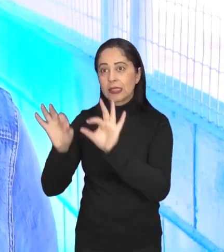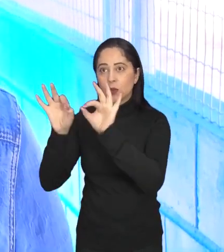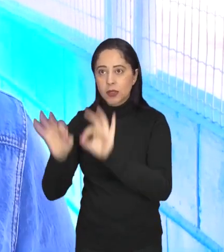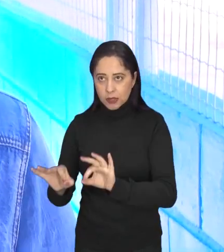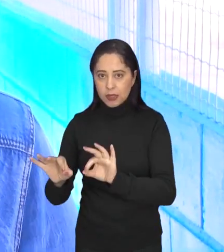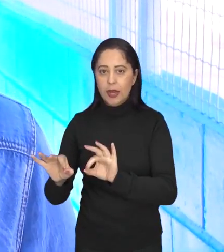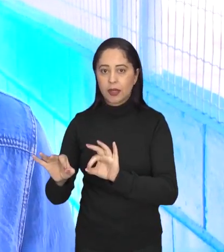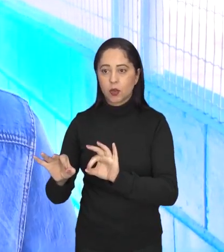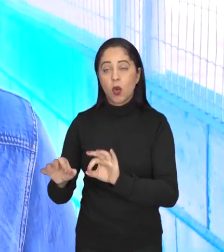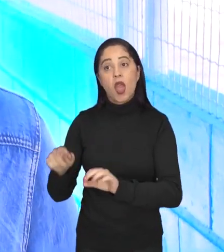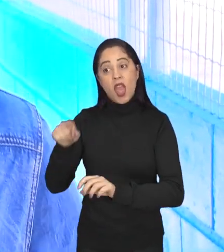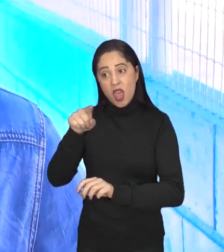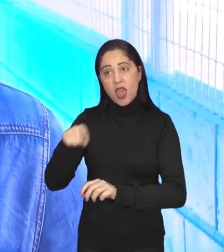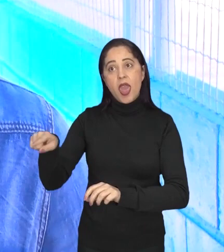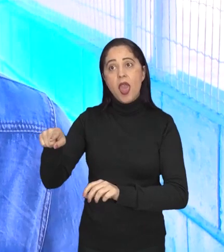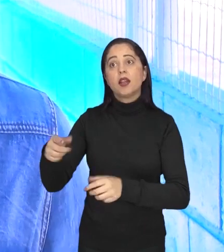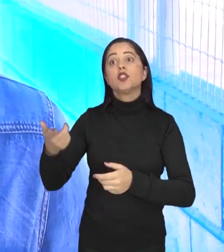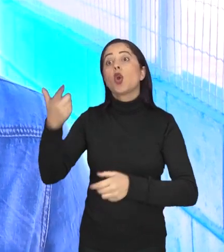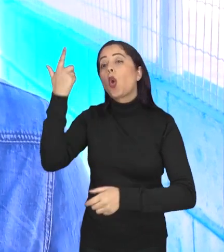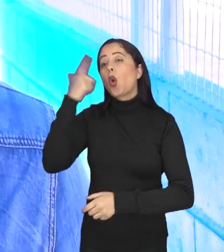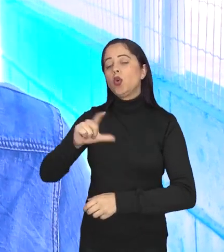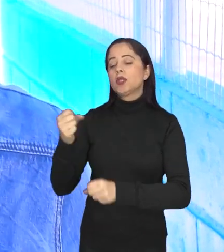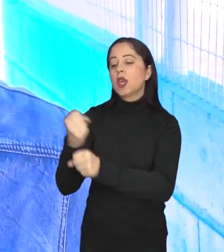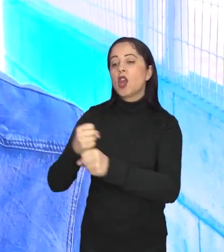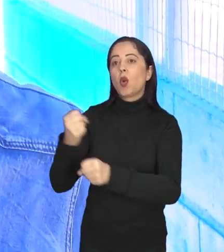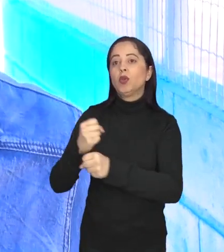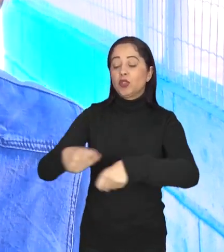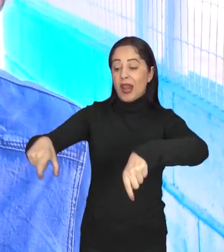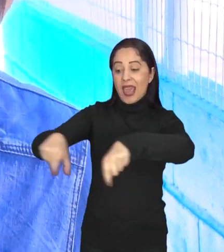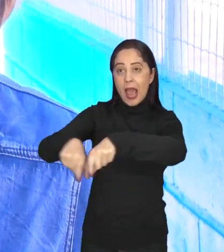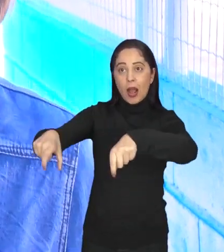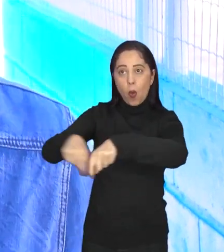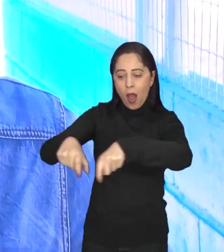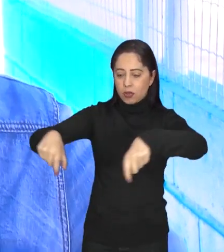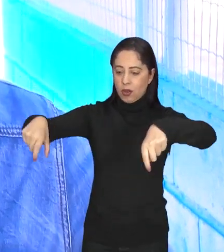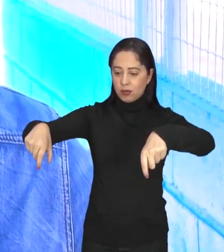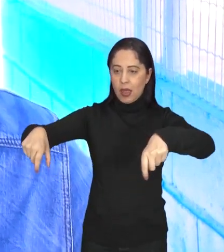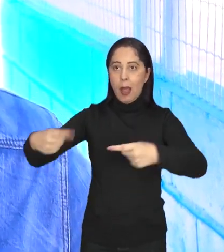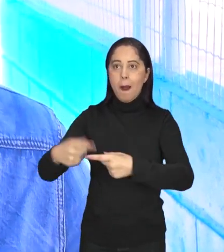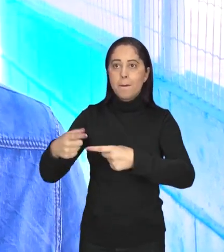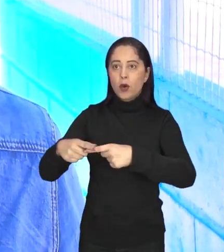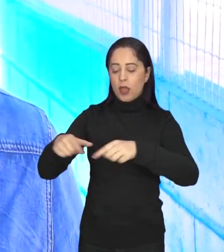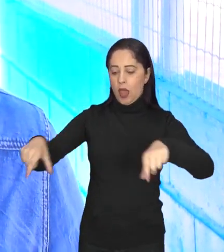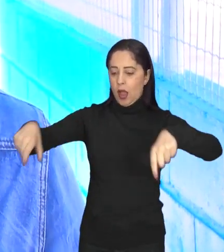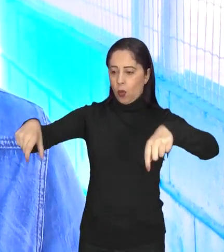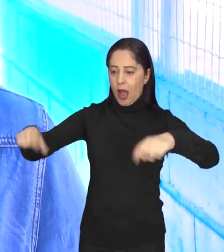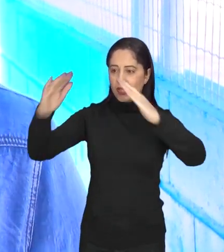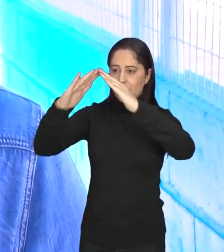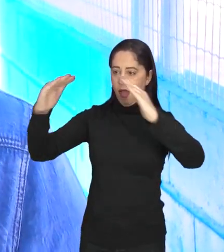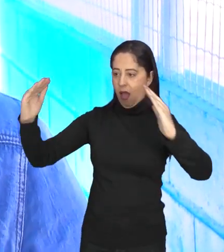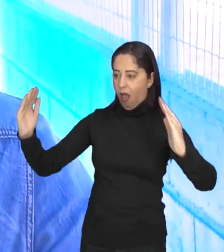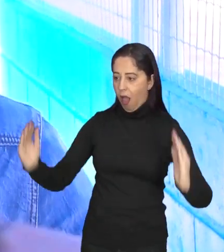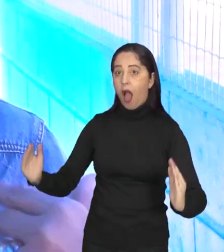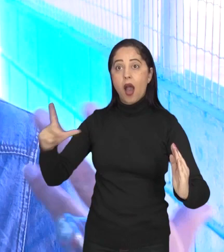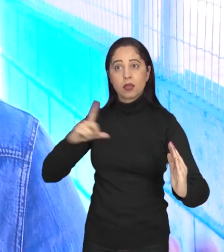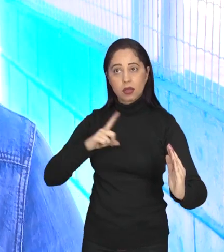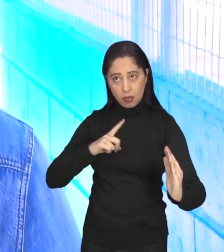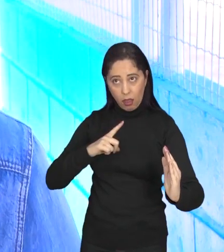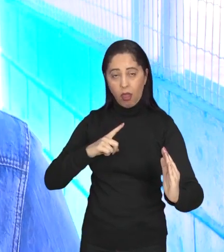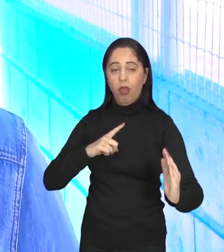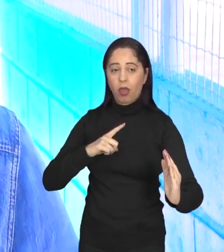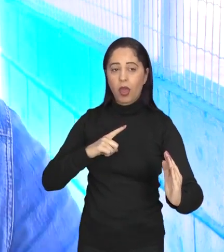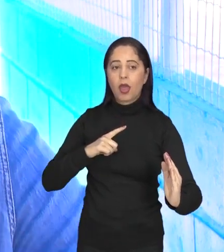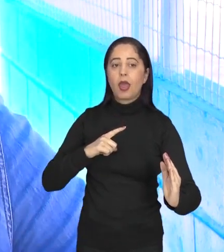eles construam a quadra, que é um espaço muito importante, porque vai ser uma quadra coberta, já tem